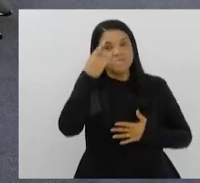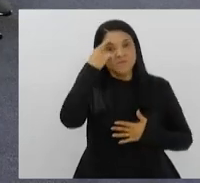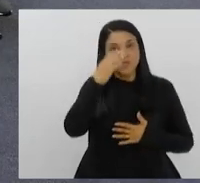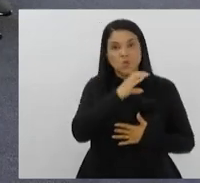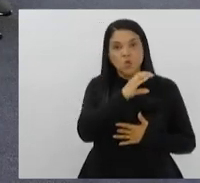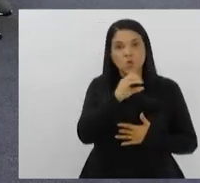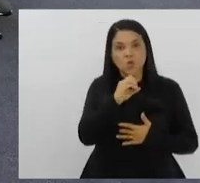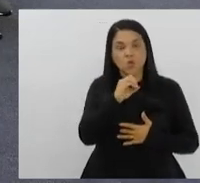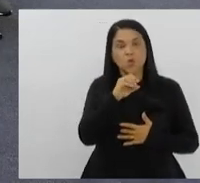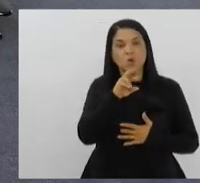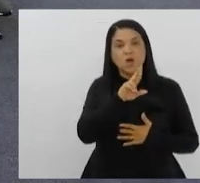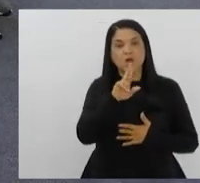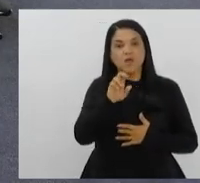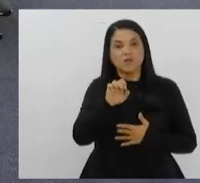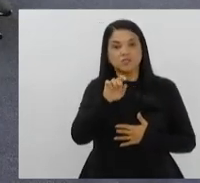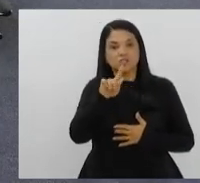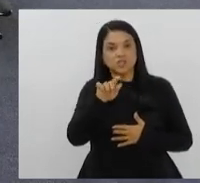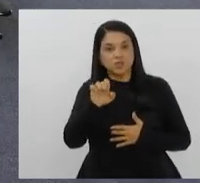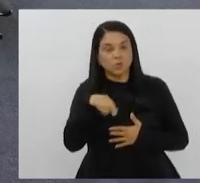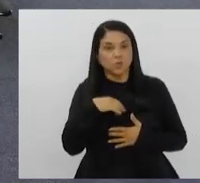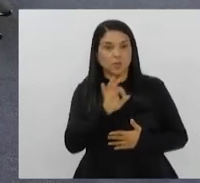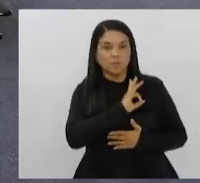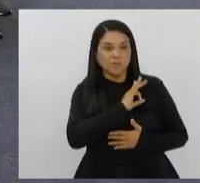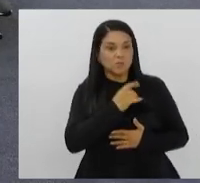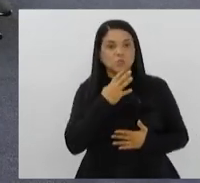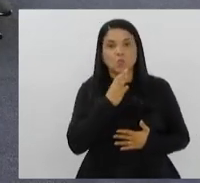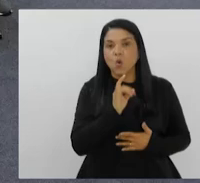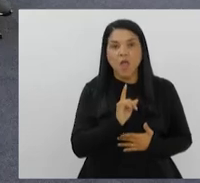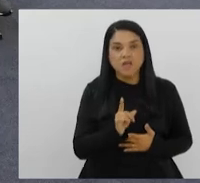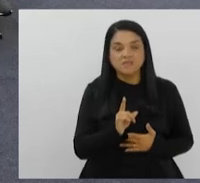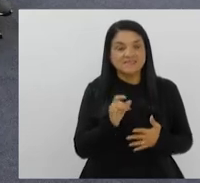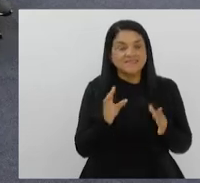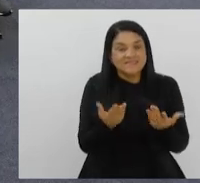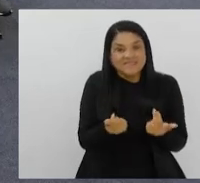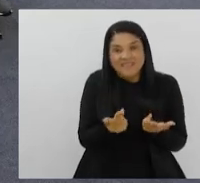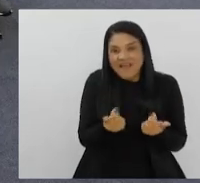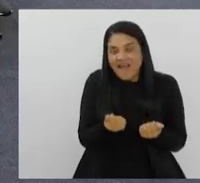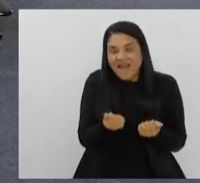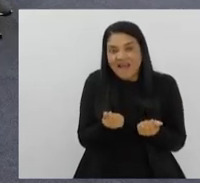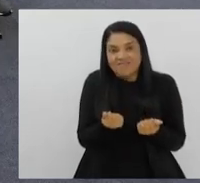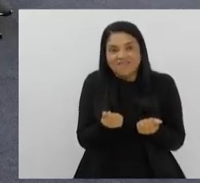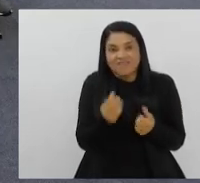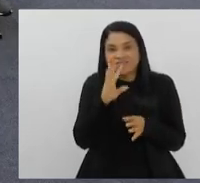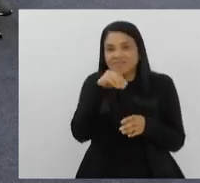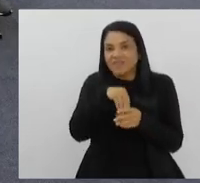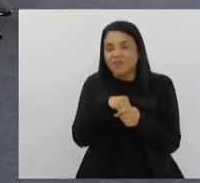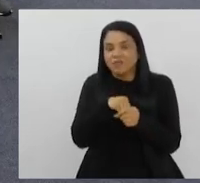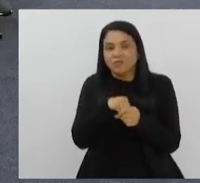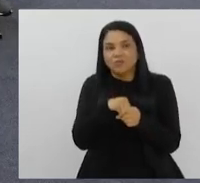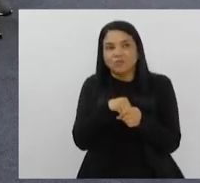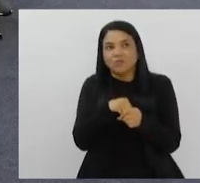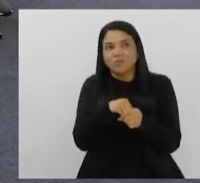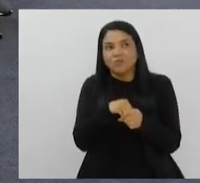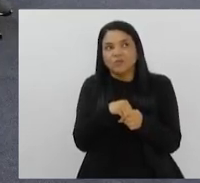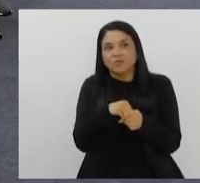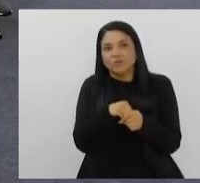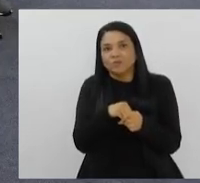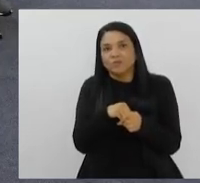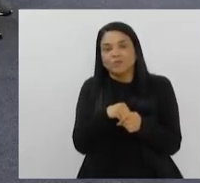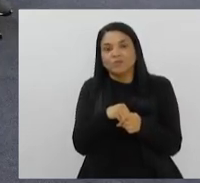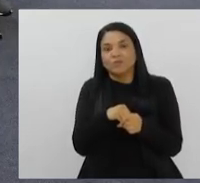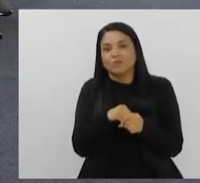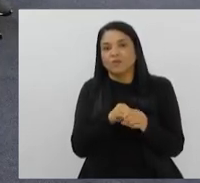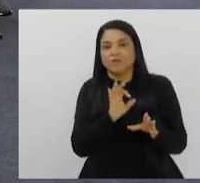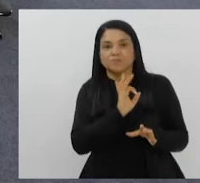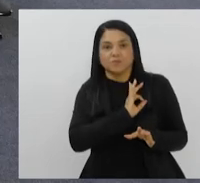Polícia Militar fosse um professor que não conhecesse absolutamente nada da rotina diária de um PM. Seguramente vários